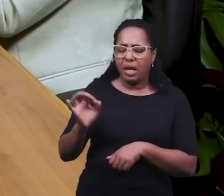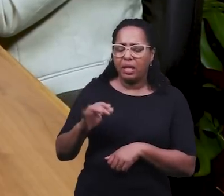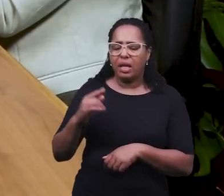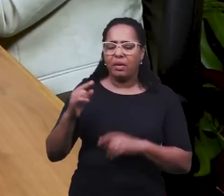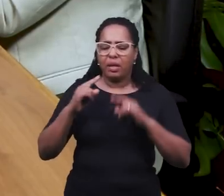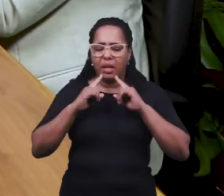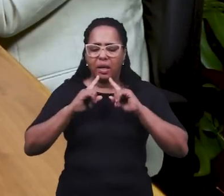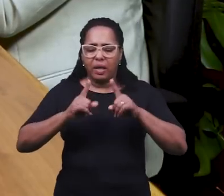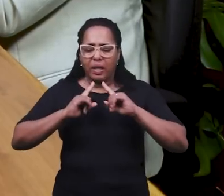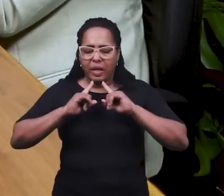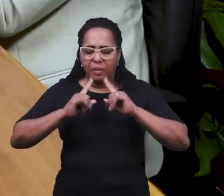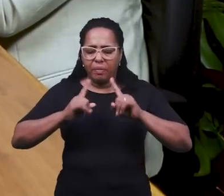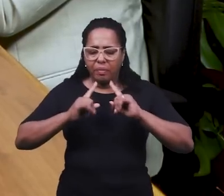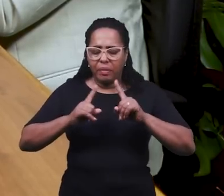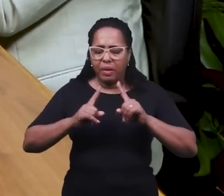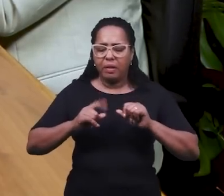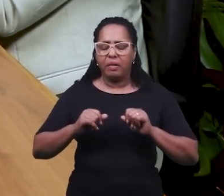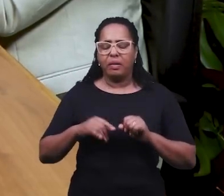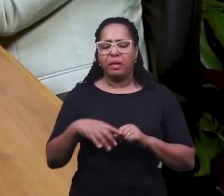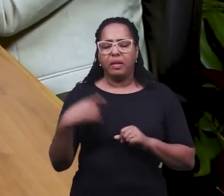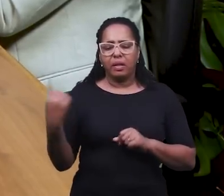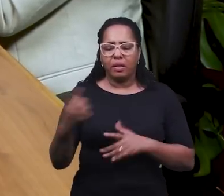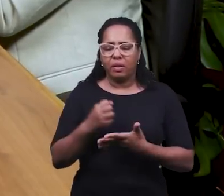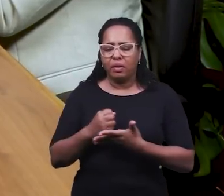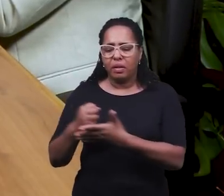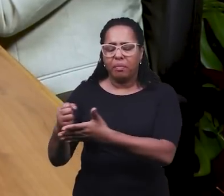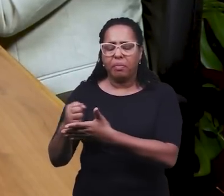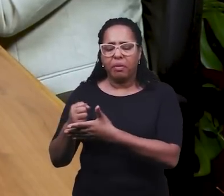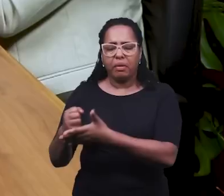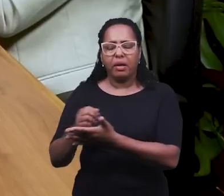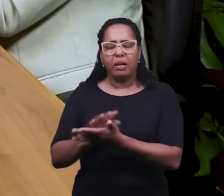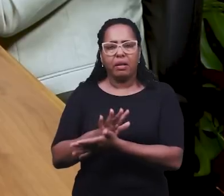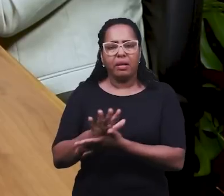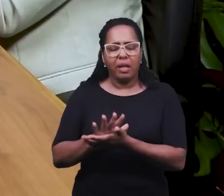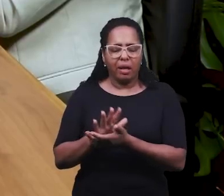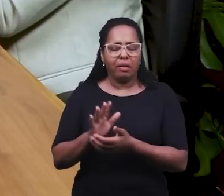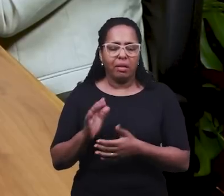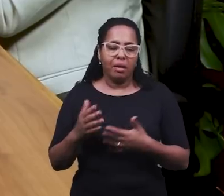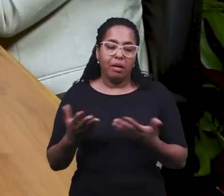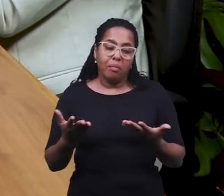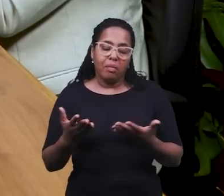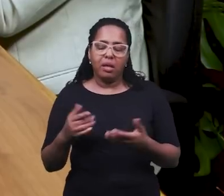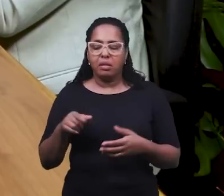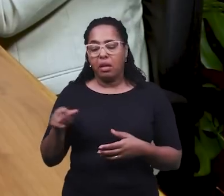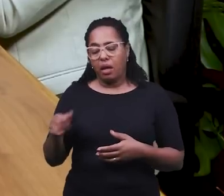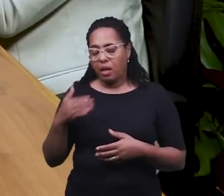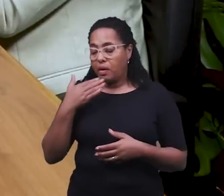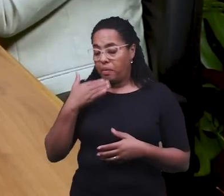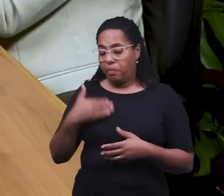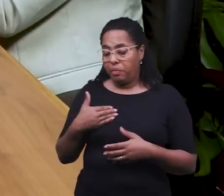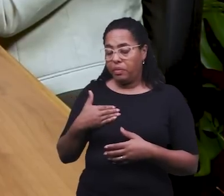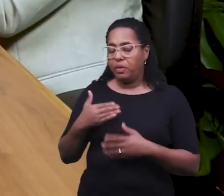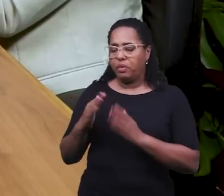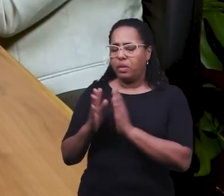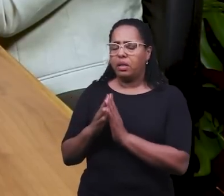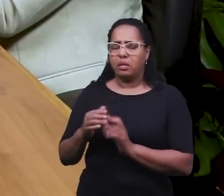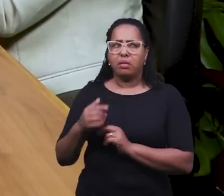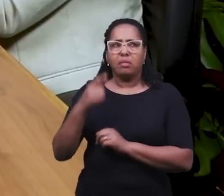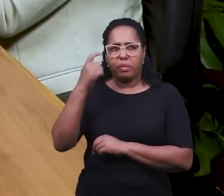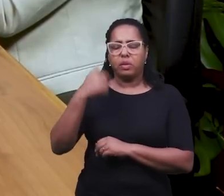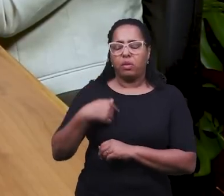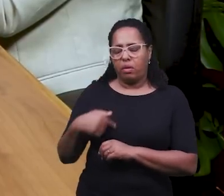avisou, né? E agora está se queixando que a gente não deu assistência para ela e tal. Mas como ela pediu